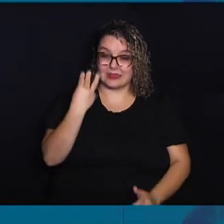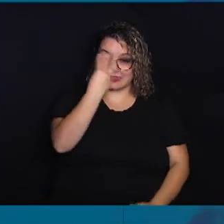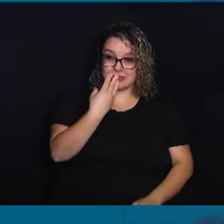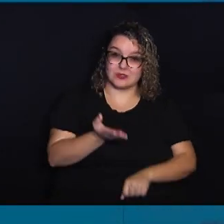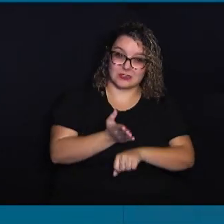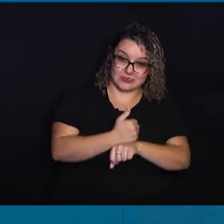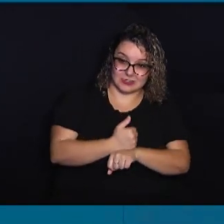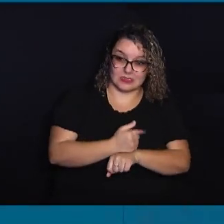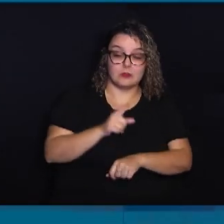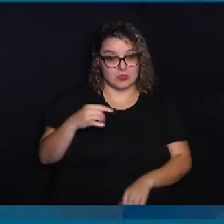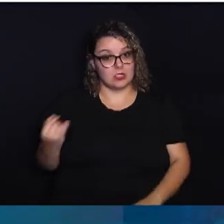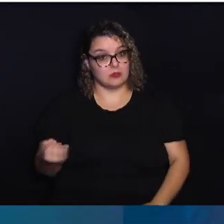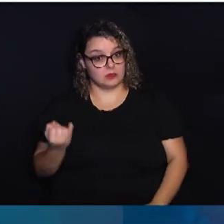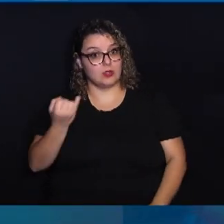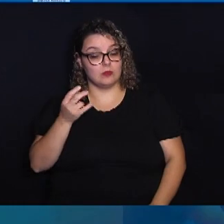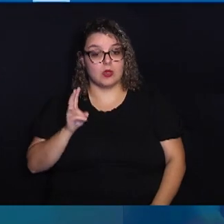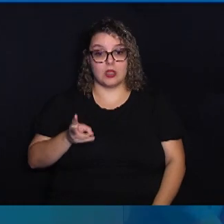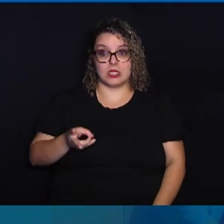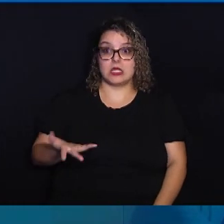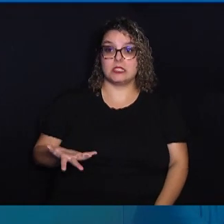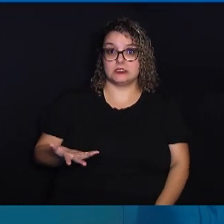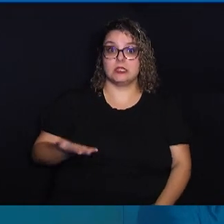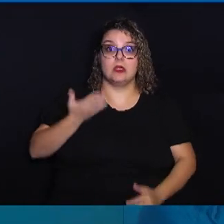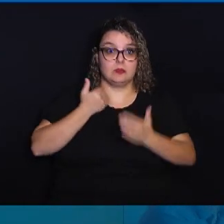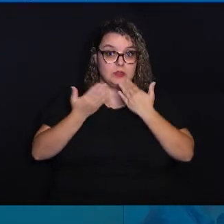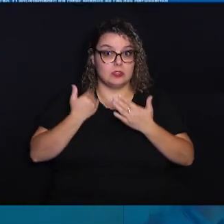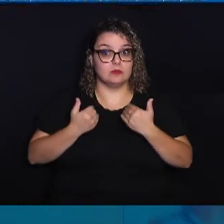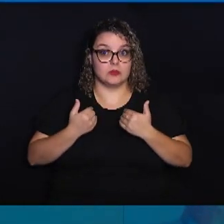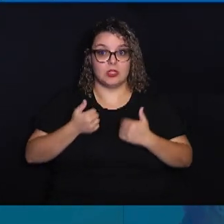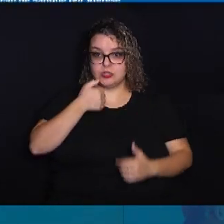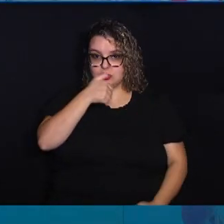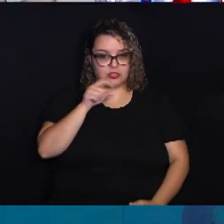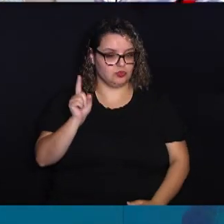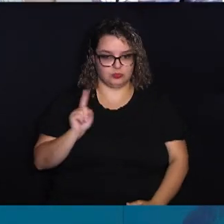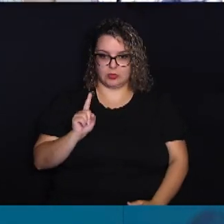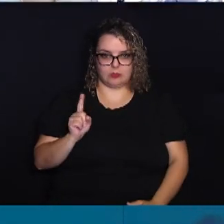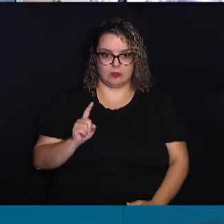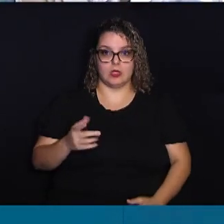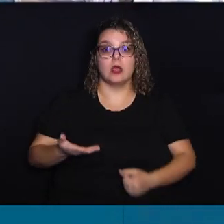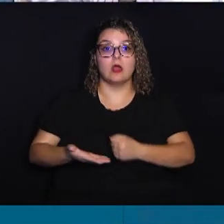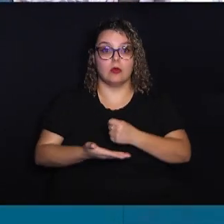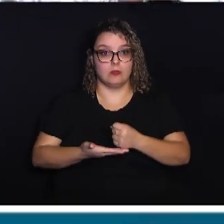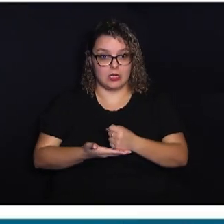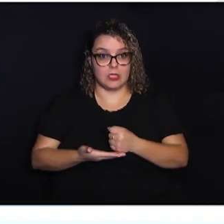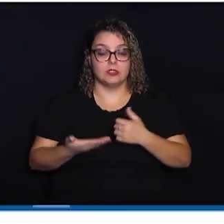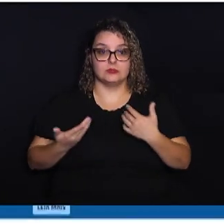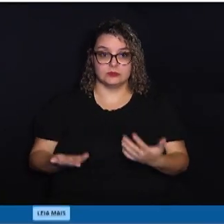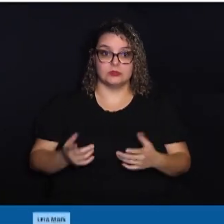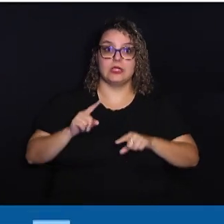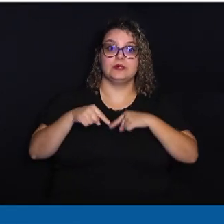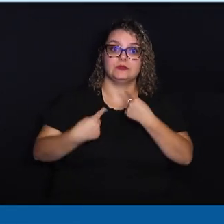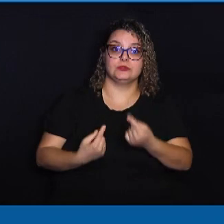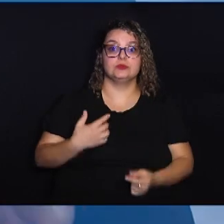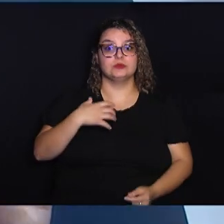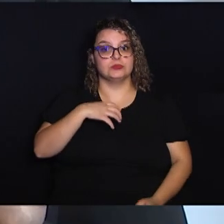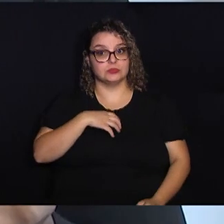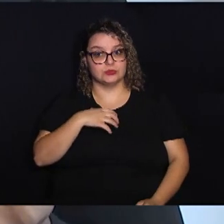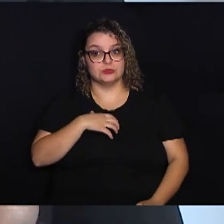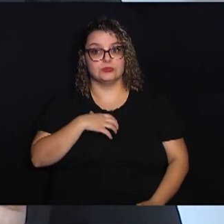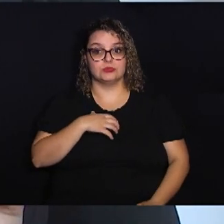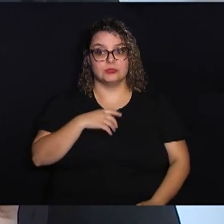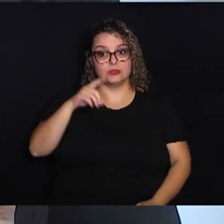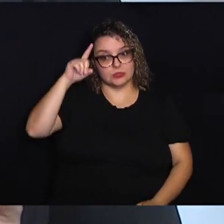triagem clínica, ela tem como objetivo garantir que tudo corra bem durante a doação para o doador e também